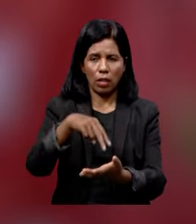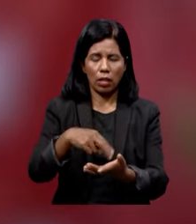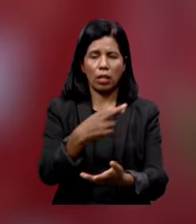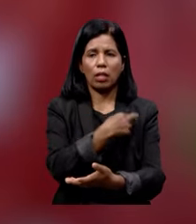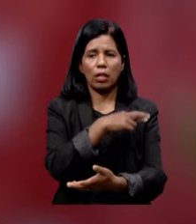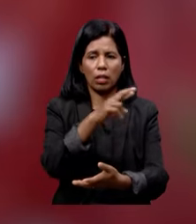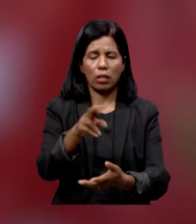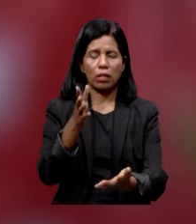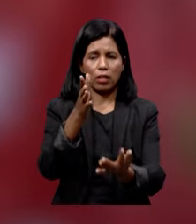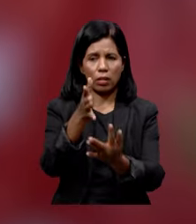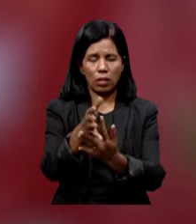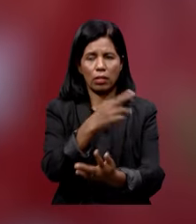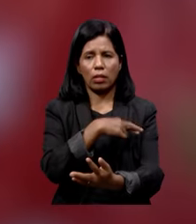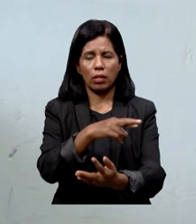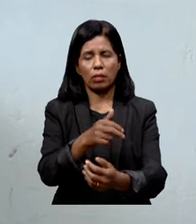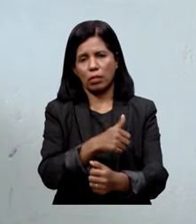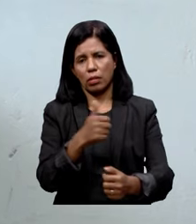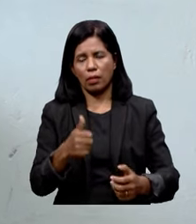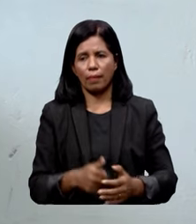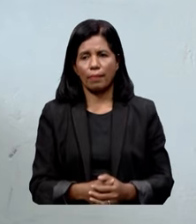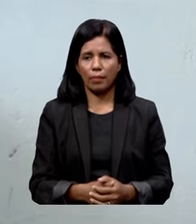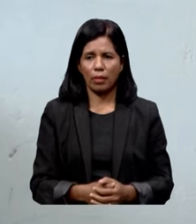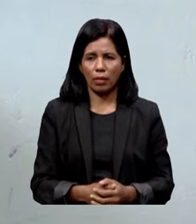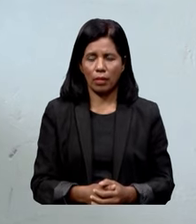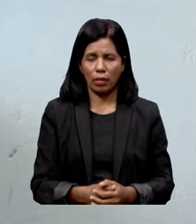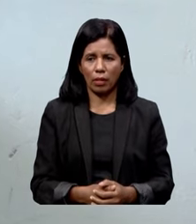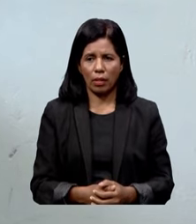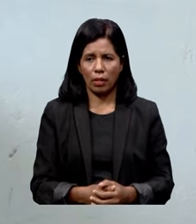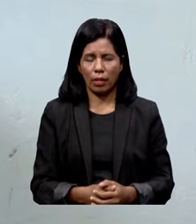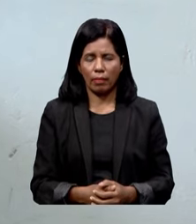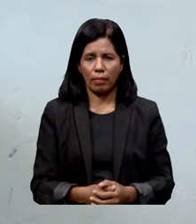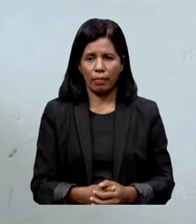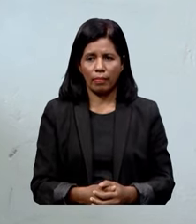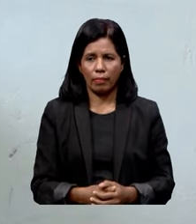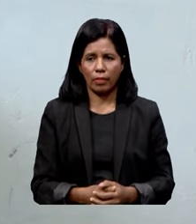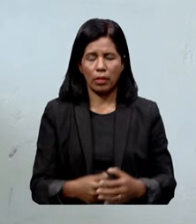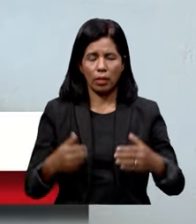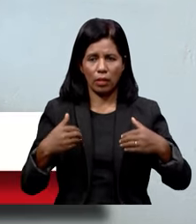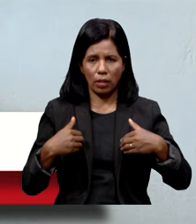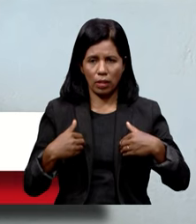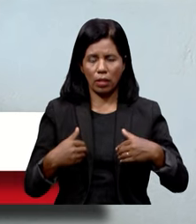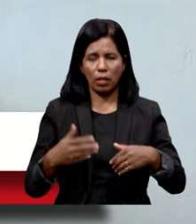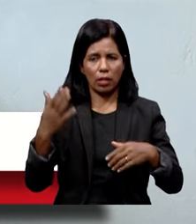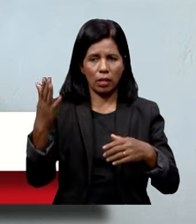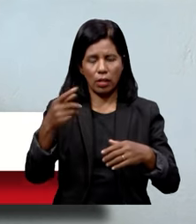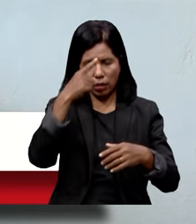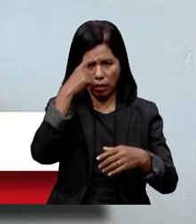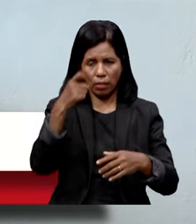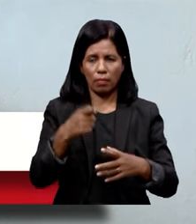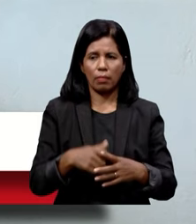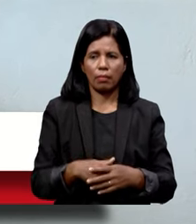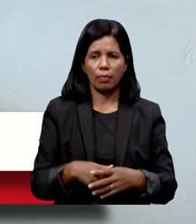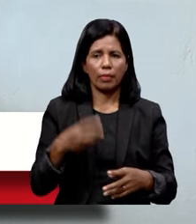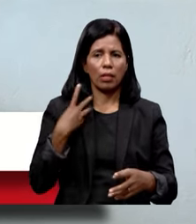religião no tama ba religião selo. Fenomena ida nene, musu, tamba